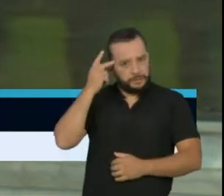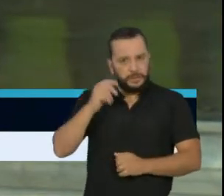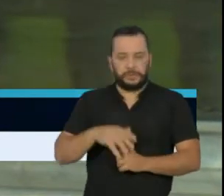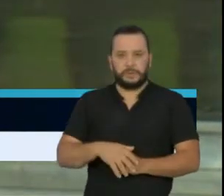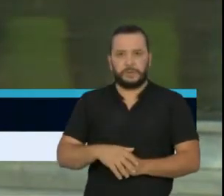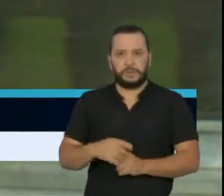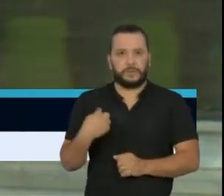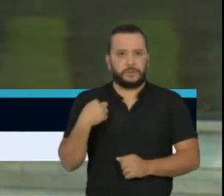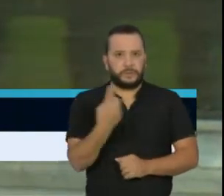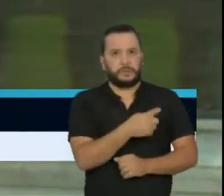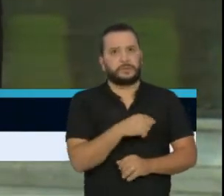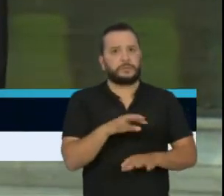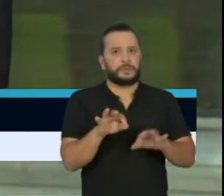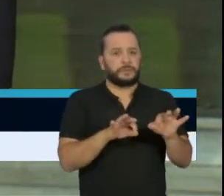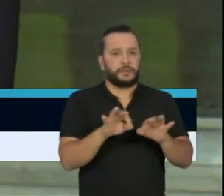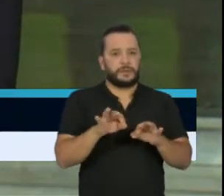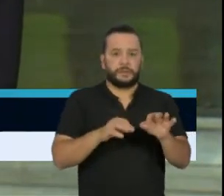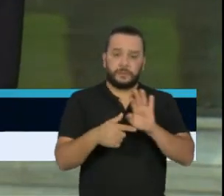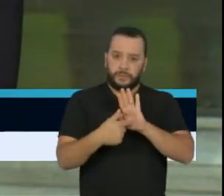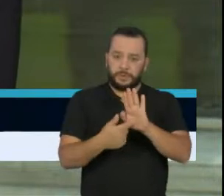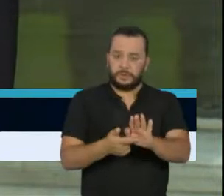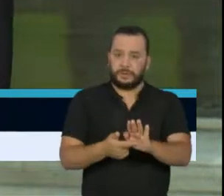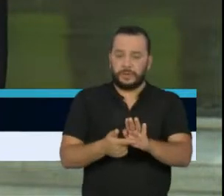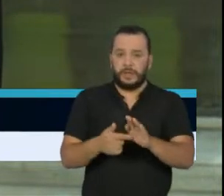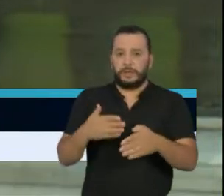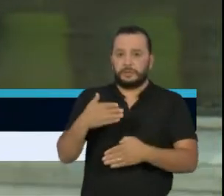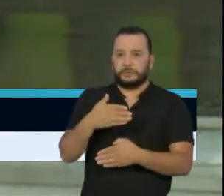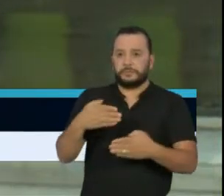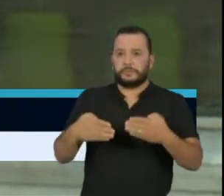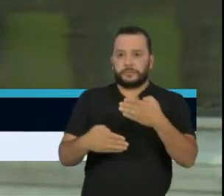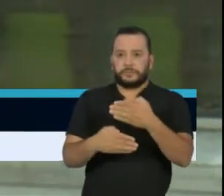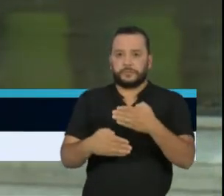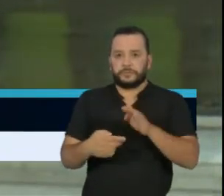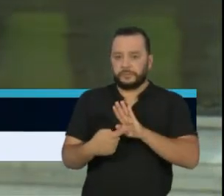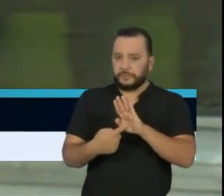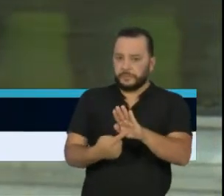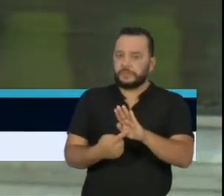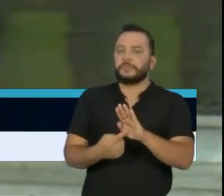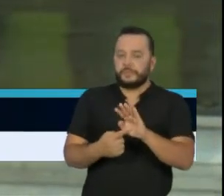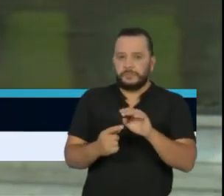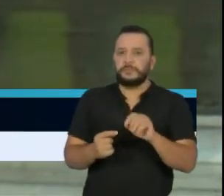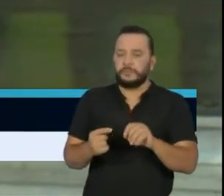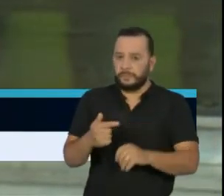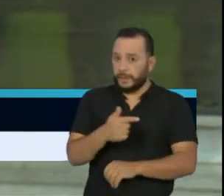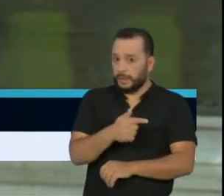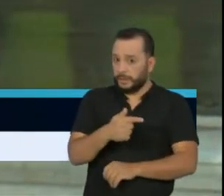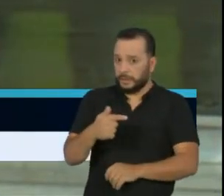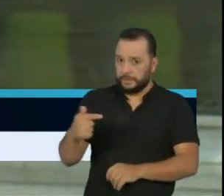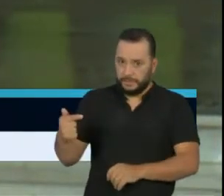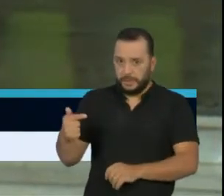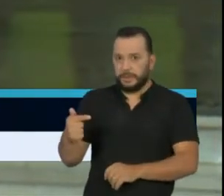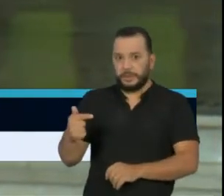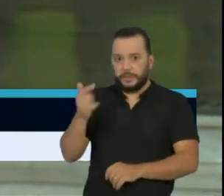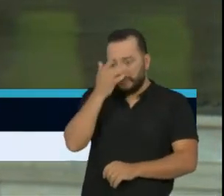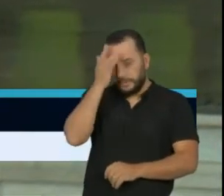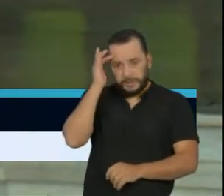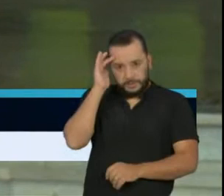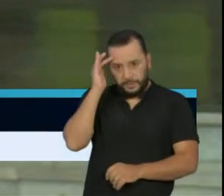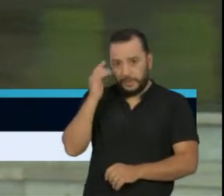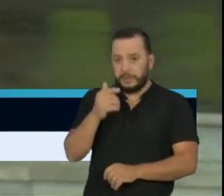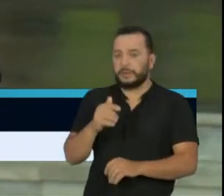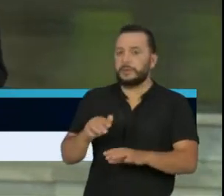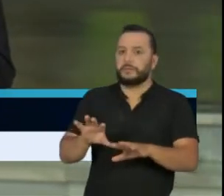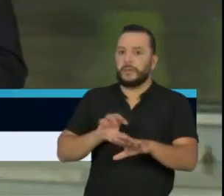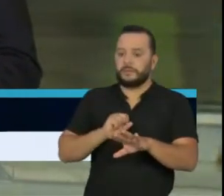preparamos, inclusive, uma apresentação que mostra a evolução semanal do número de casos, desde